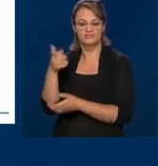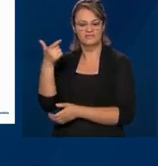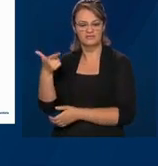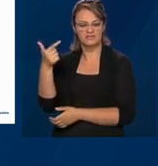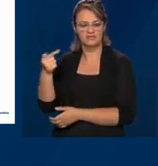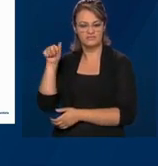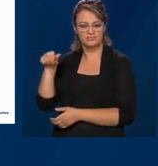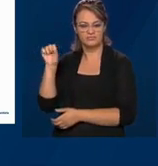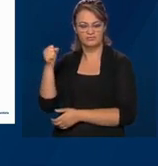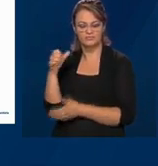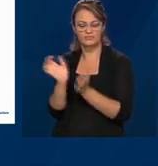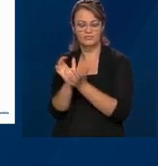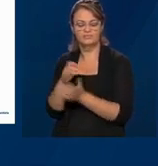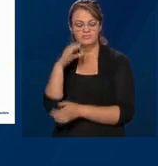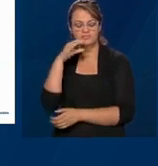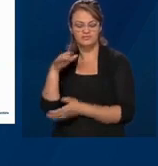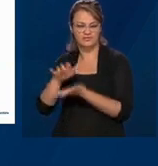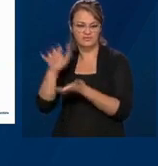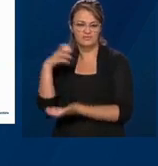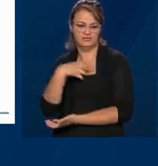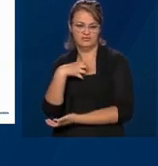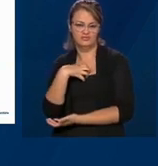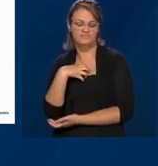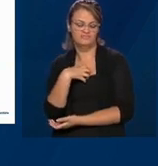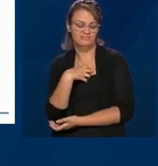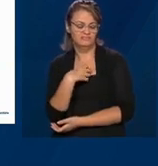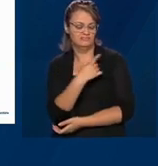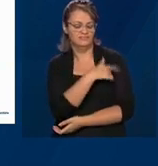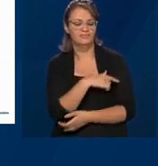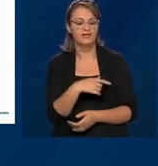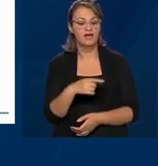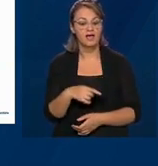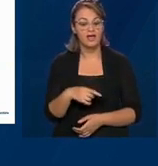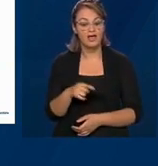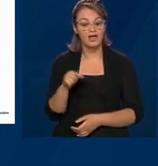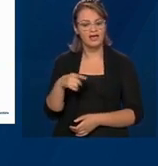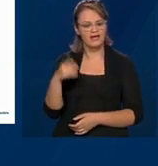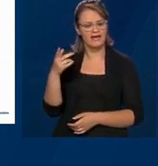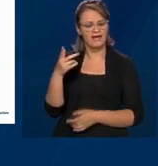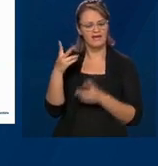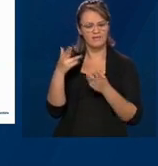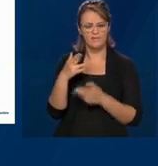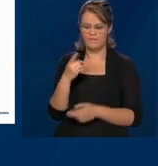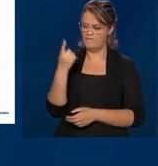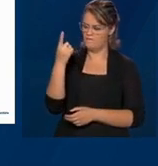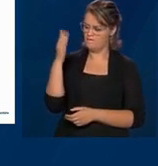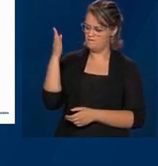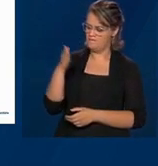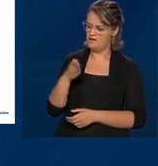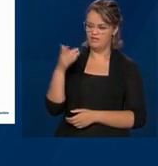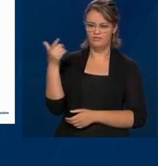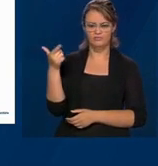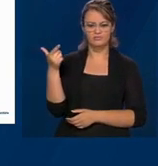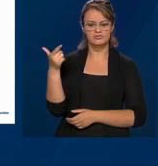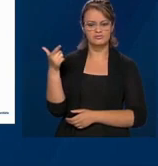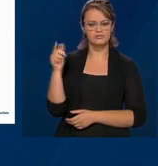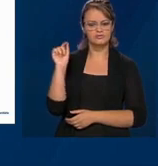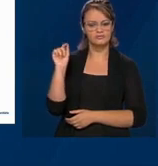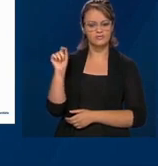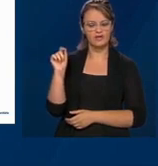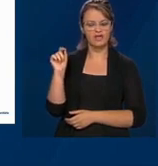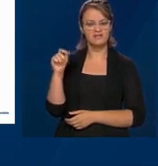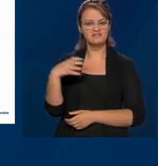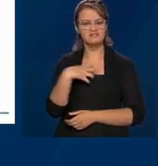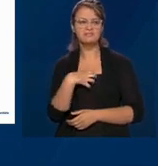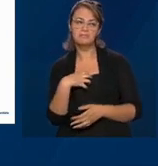reações adversas observadas foram de grau 1/2. Esse grau 1/2 é uma escala que vai de reações mais